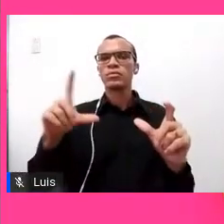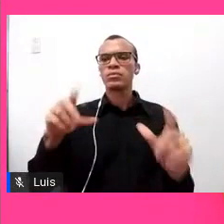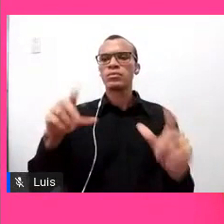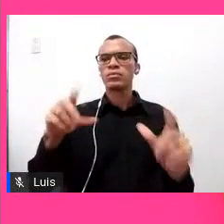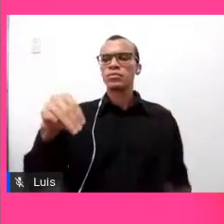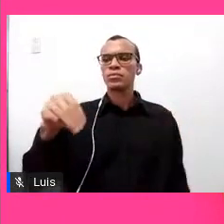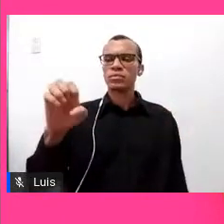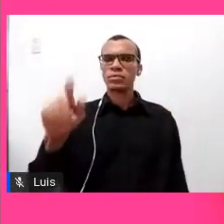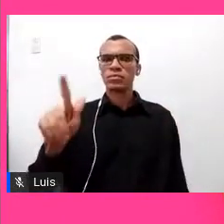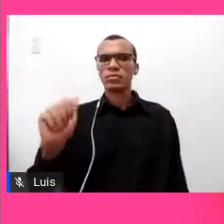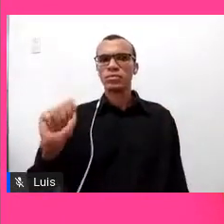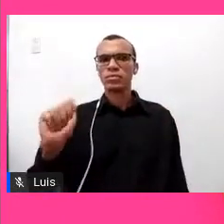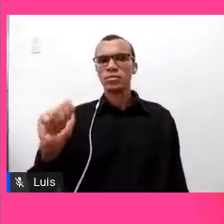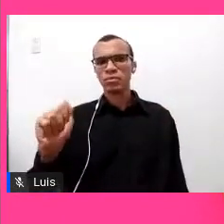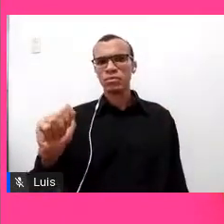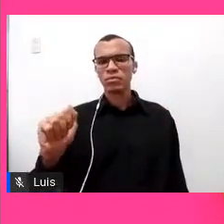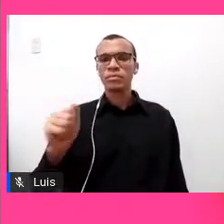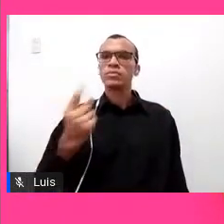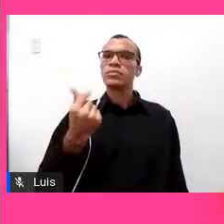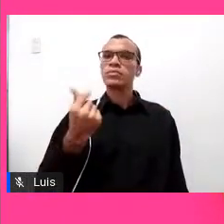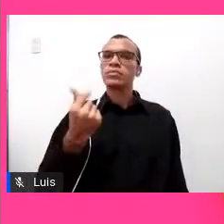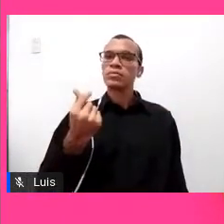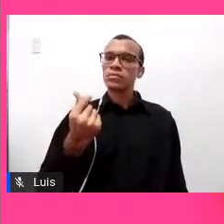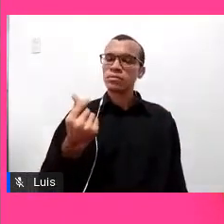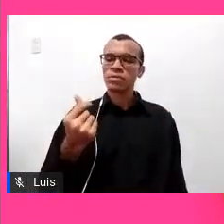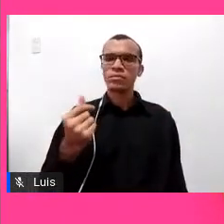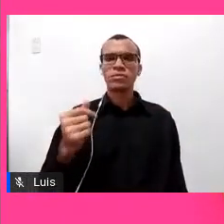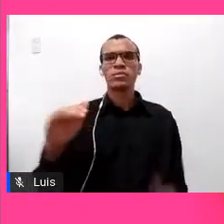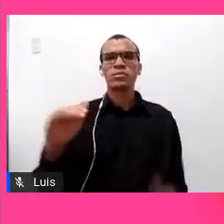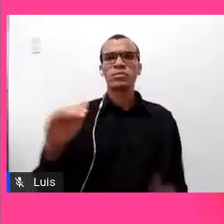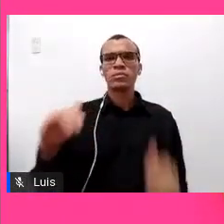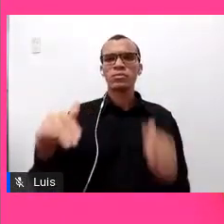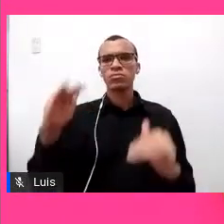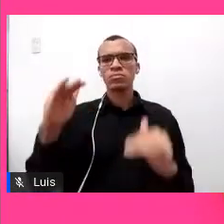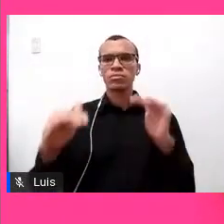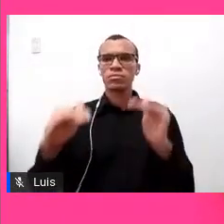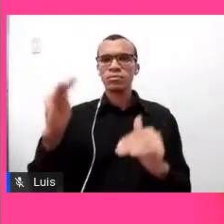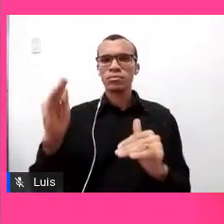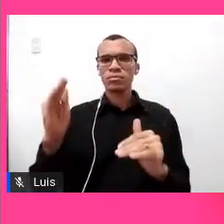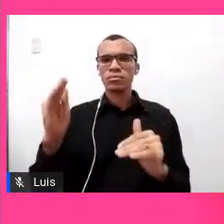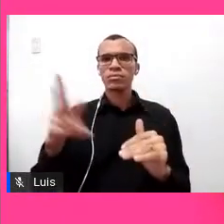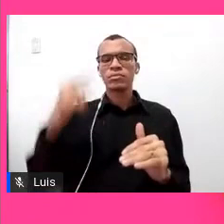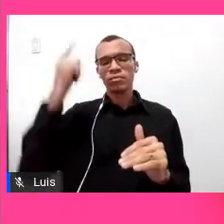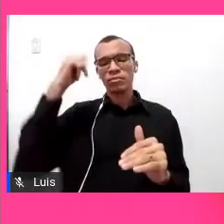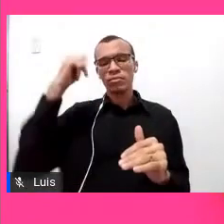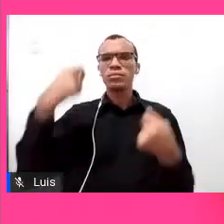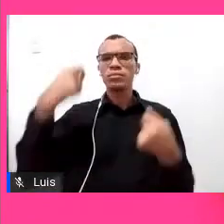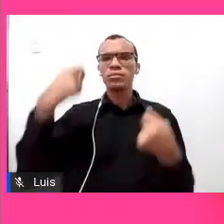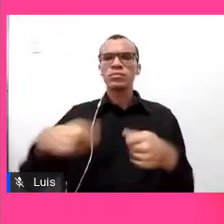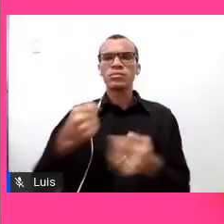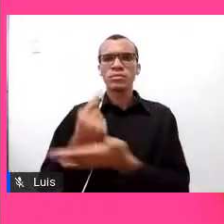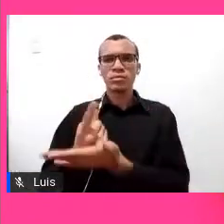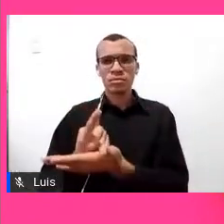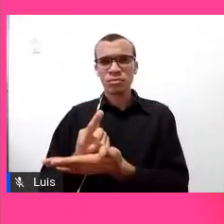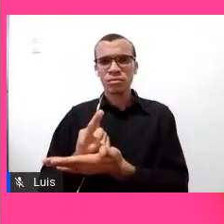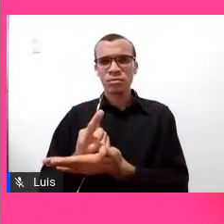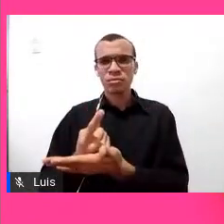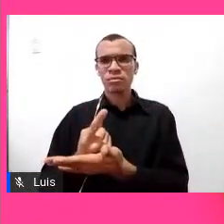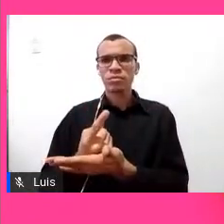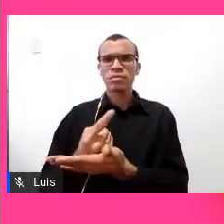que depende de comprar as placas para poder trabalhar a robótica. Mas eu falo que não. Você pode montar uma